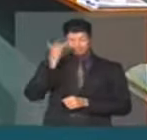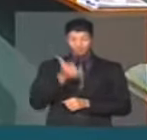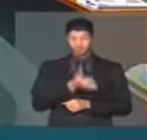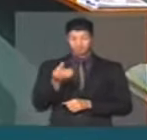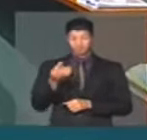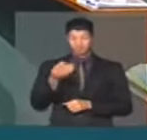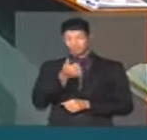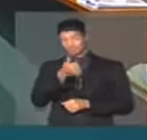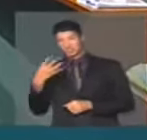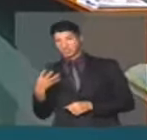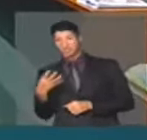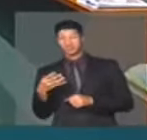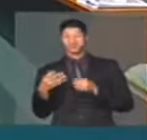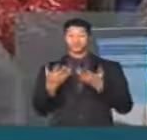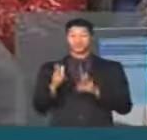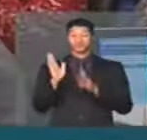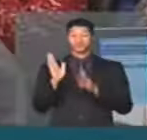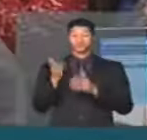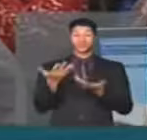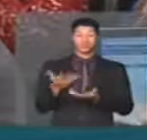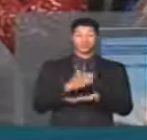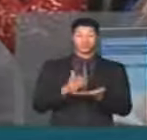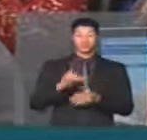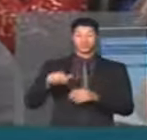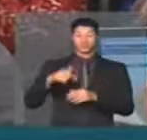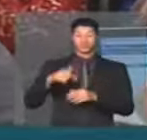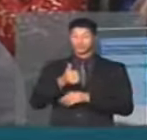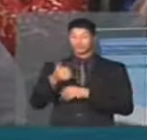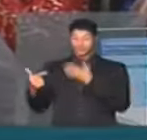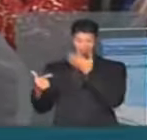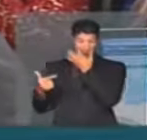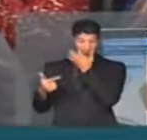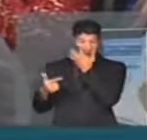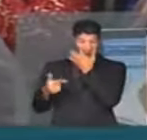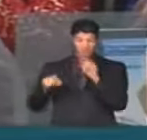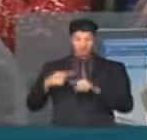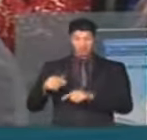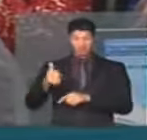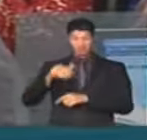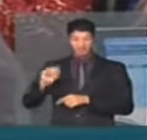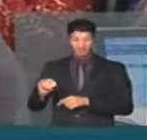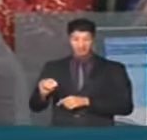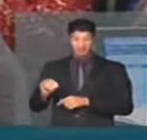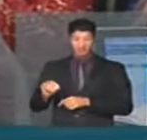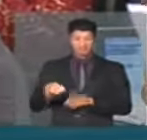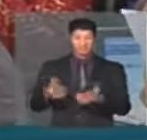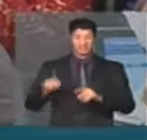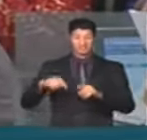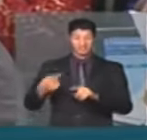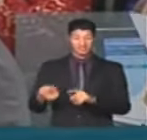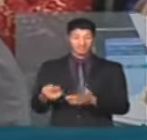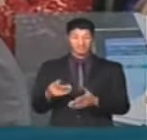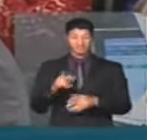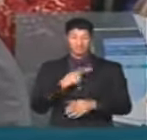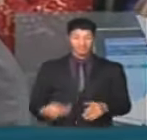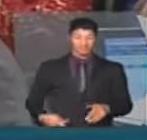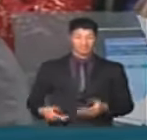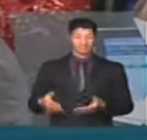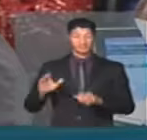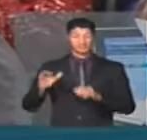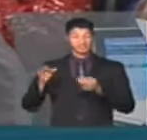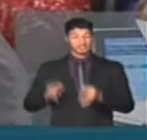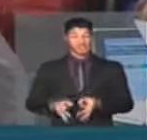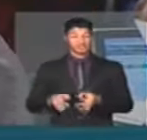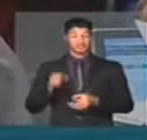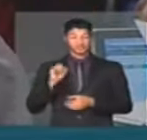amanhã reduzirá para 14, como já querem alguns, depois para 12, depois para 10, e depois, presidente,